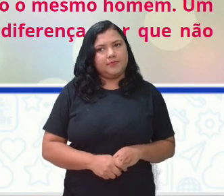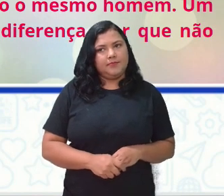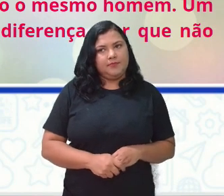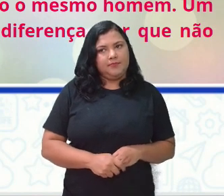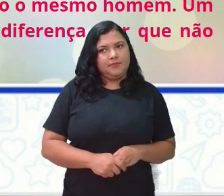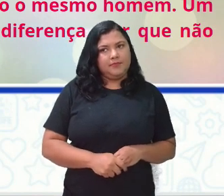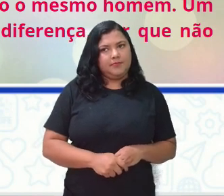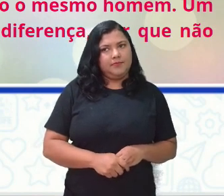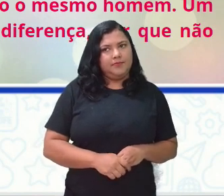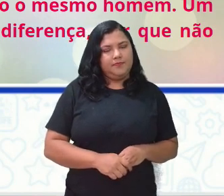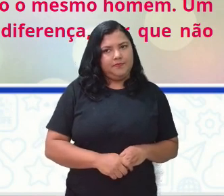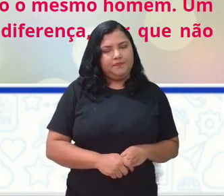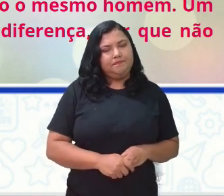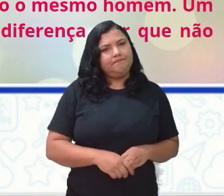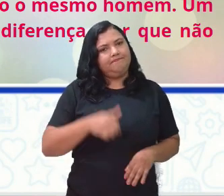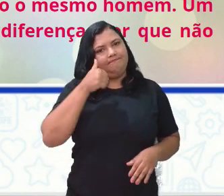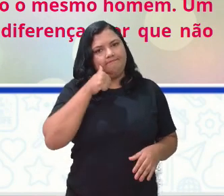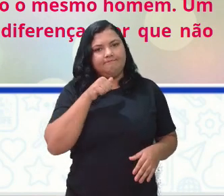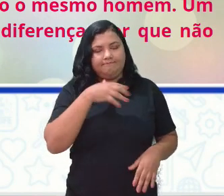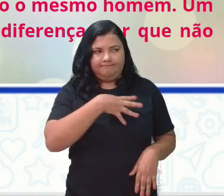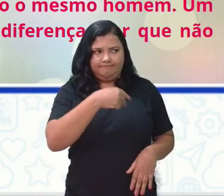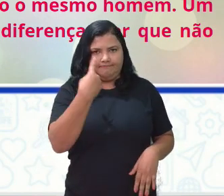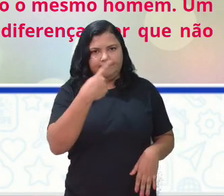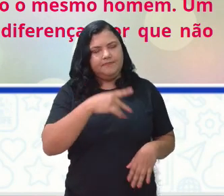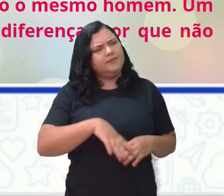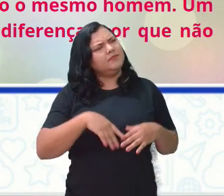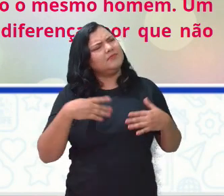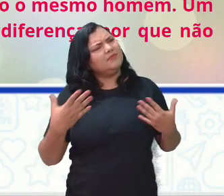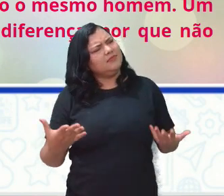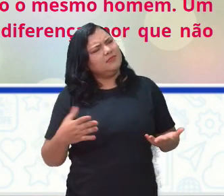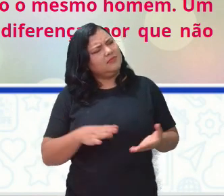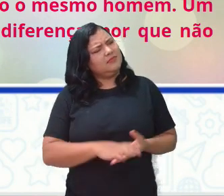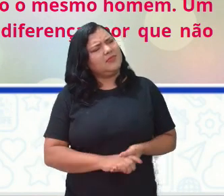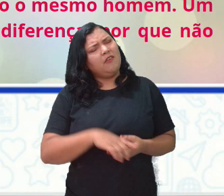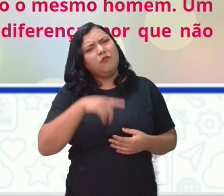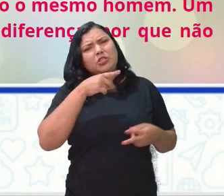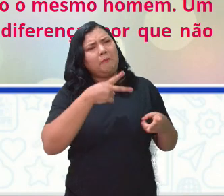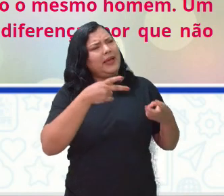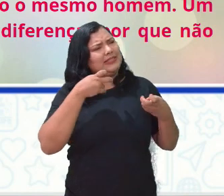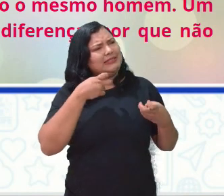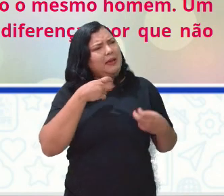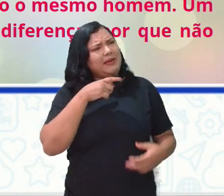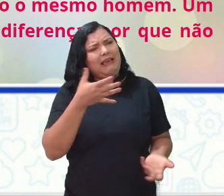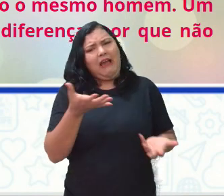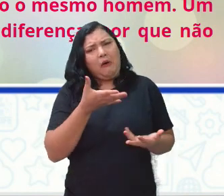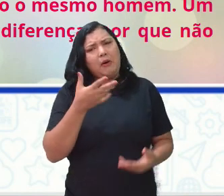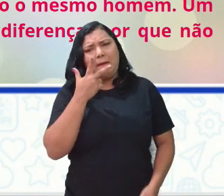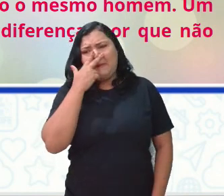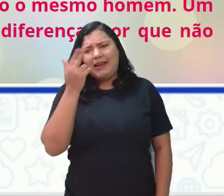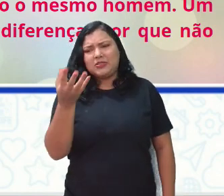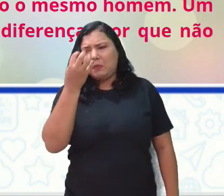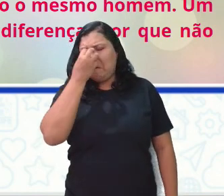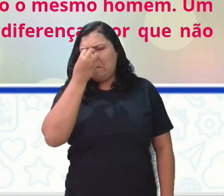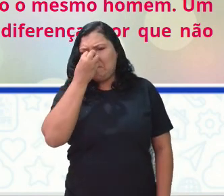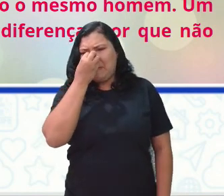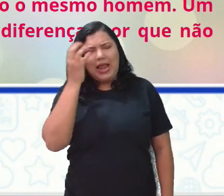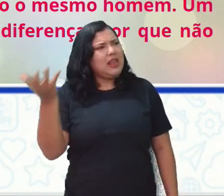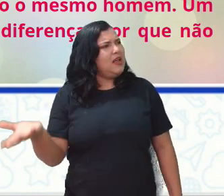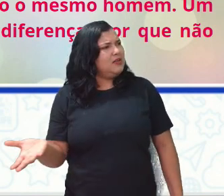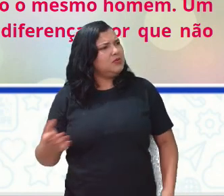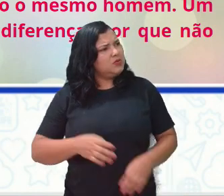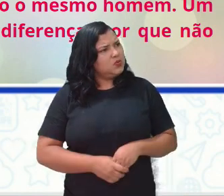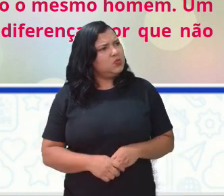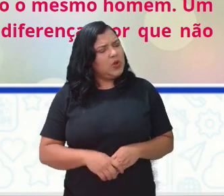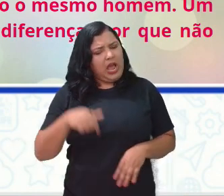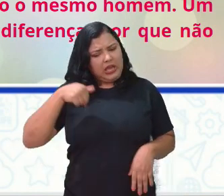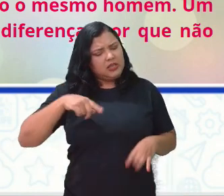Quando a filha também o questiona, né? Quando fala que você não se dá conta que se transformou num palhaço